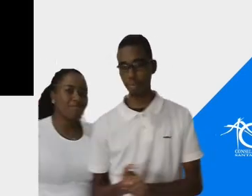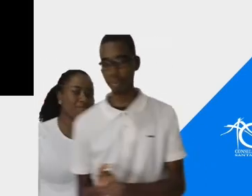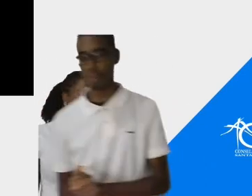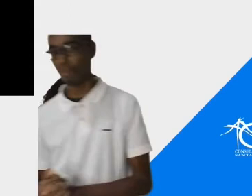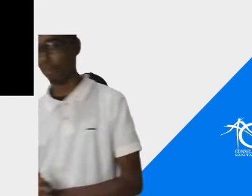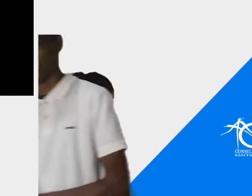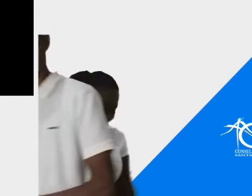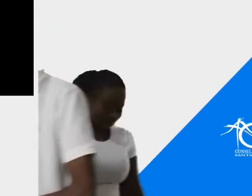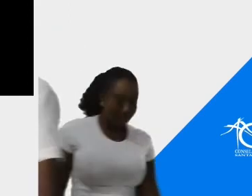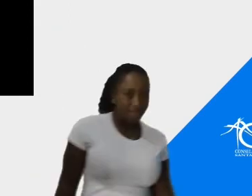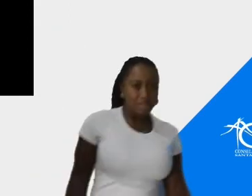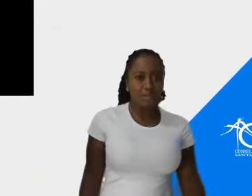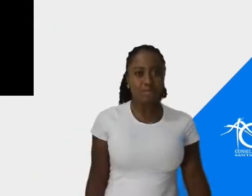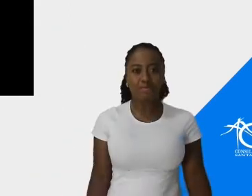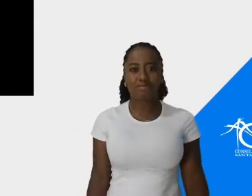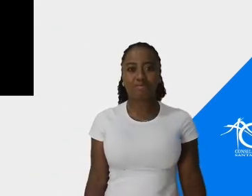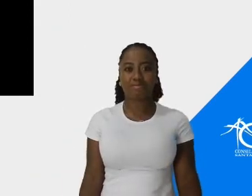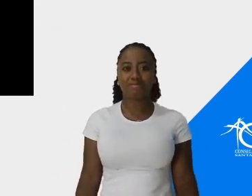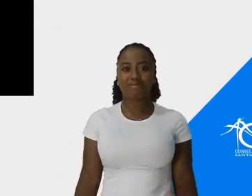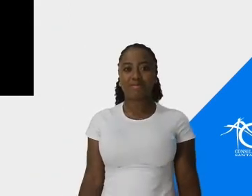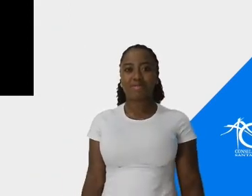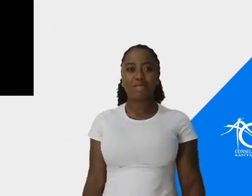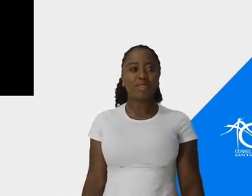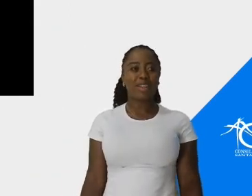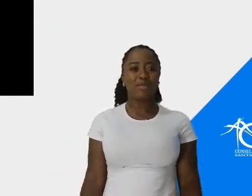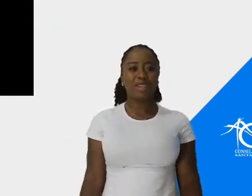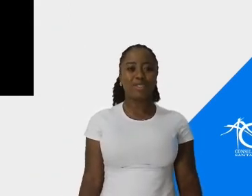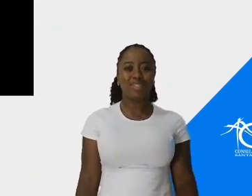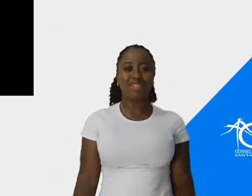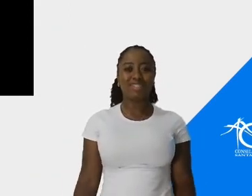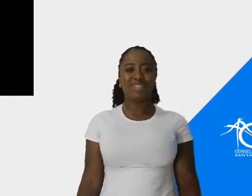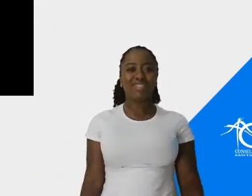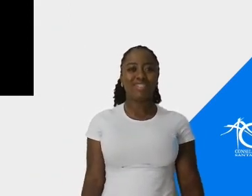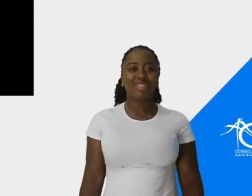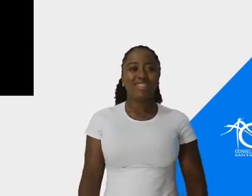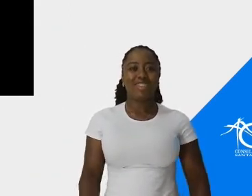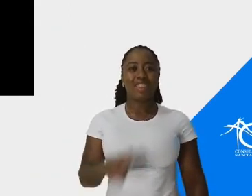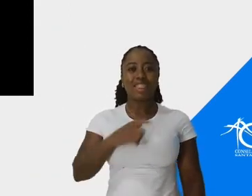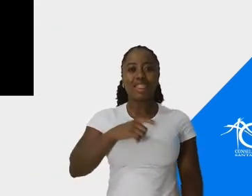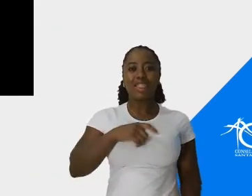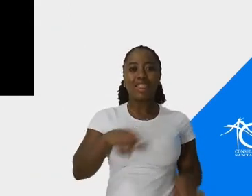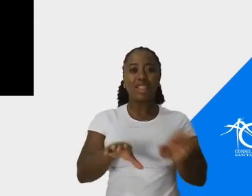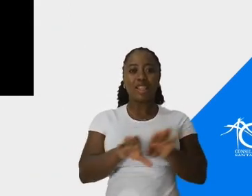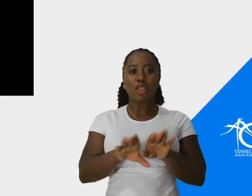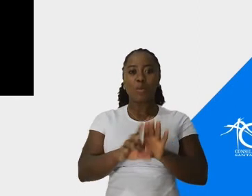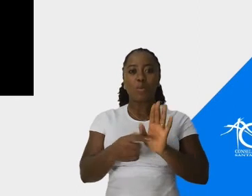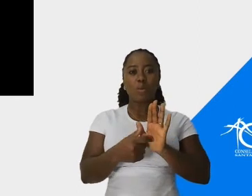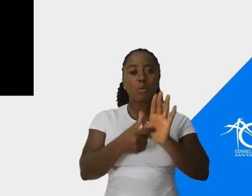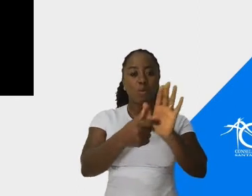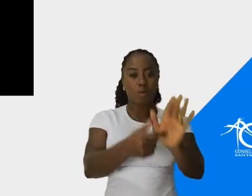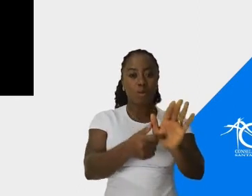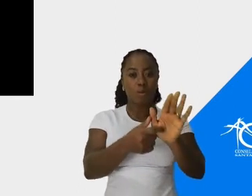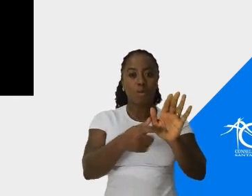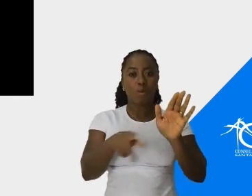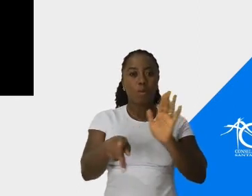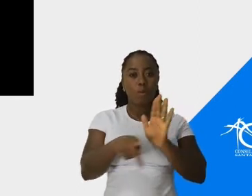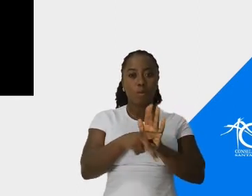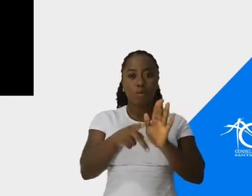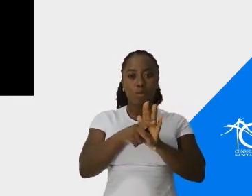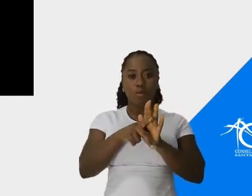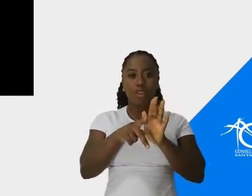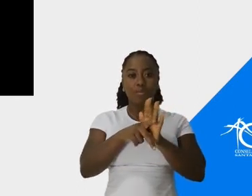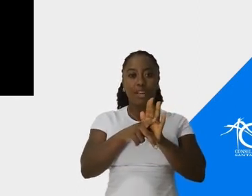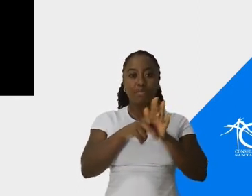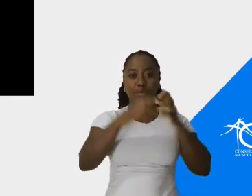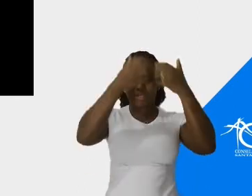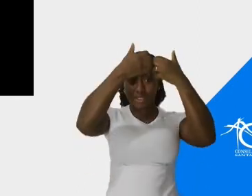sinalizado, né? Então, é colocado uma derivação no cérebro e vamos dizer de uma